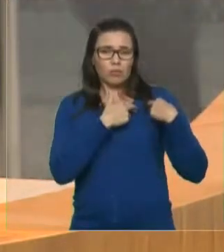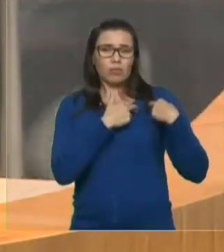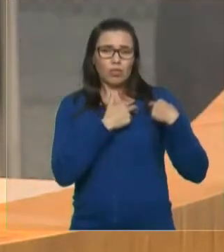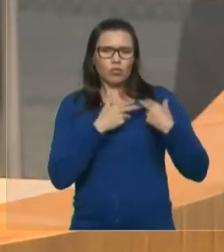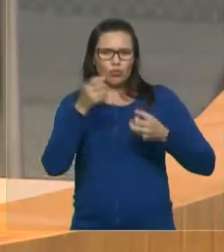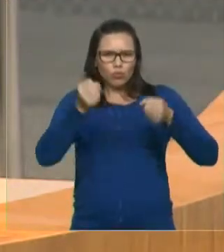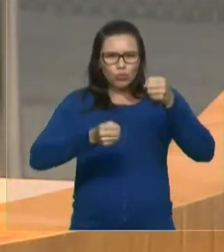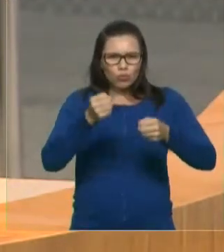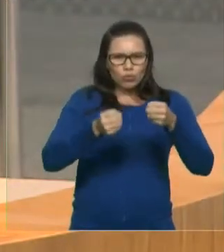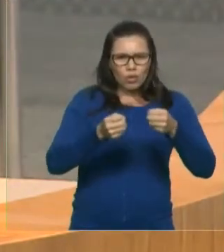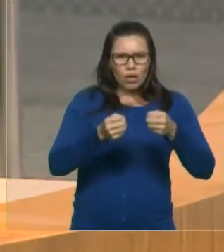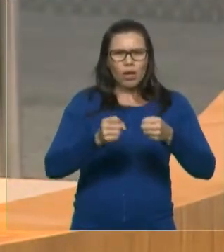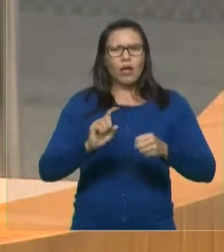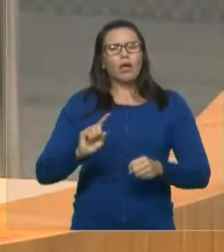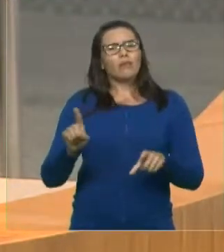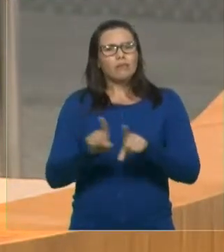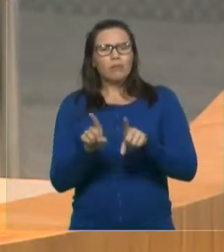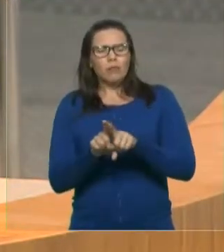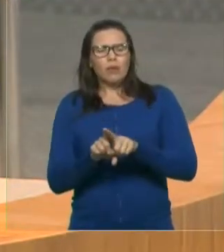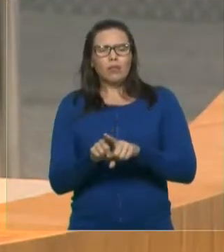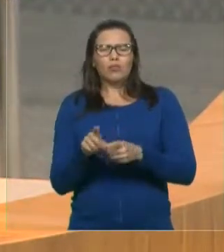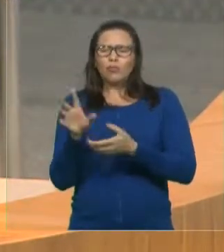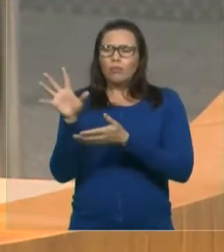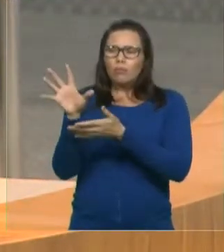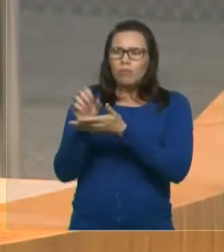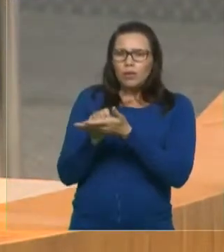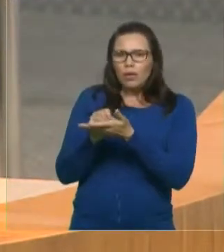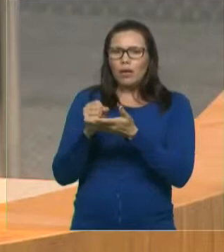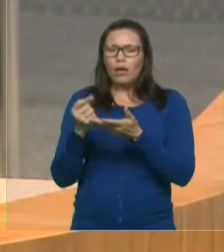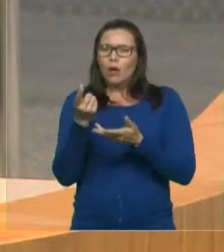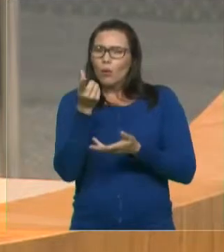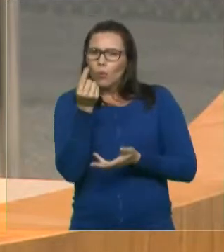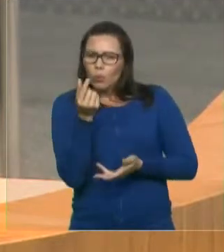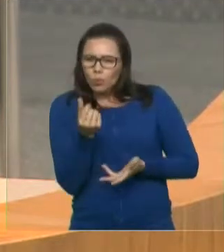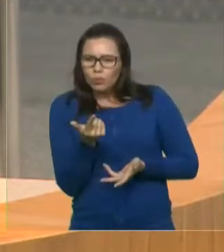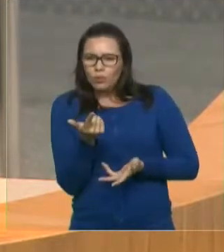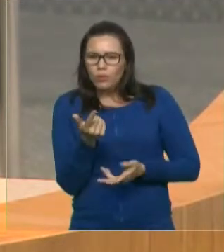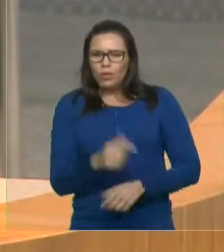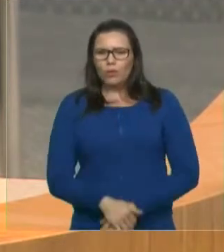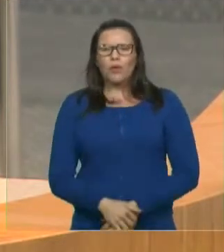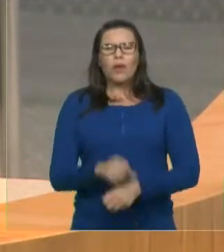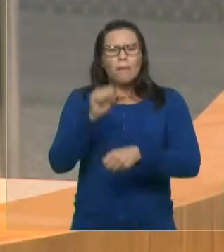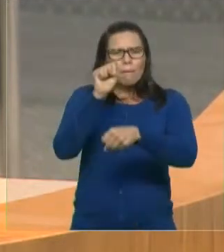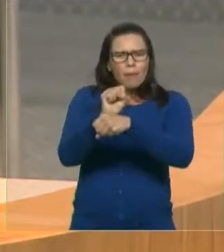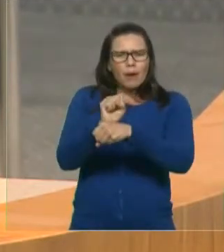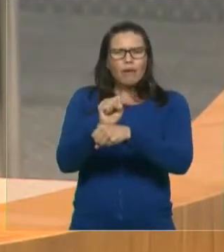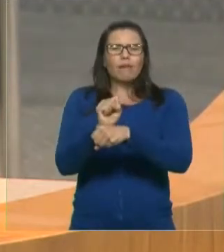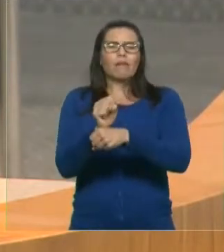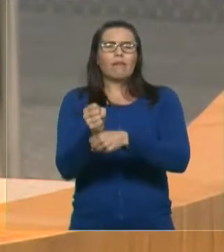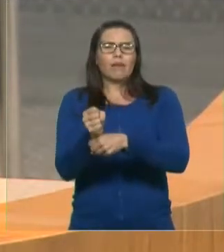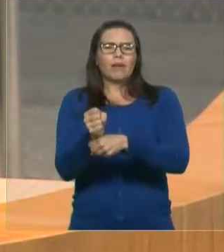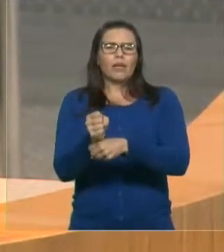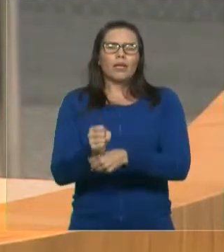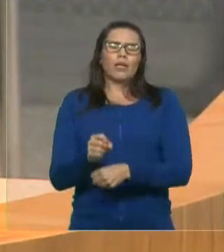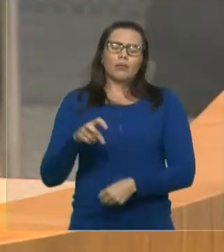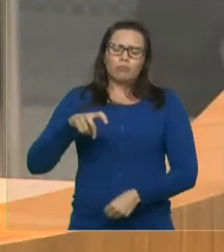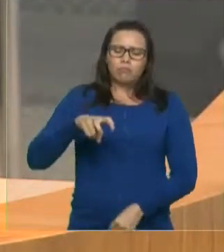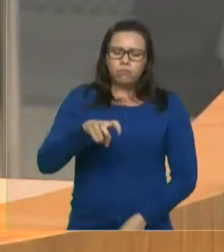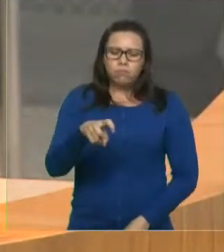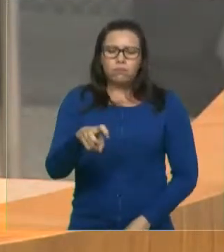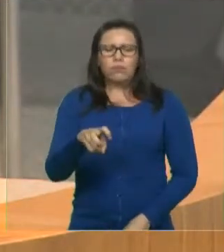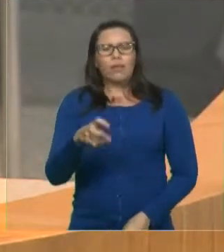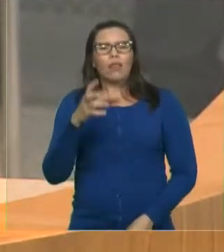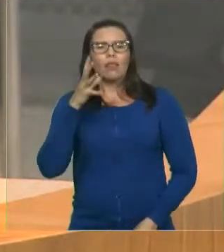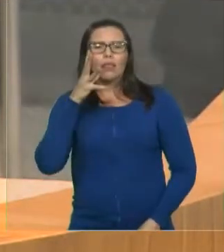do consumidor, ele vai ter que, durante as suas paradas, fazer paradas mais demoradas, porque ele vai ter que dar o troco ao